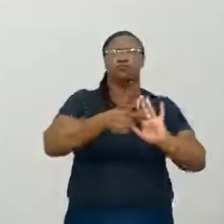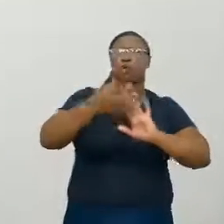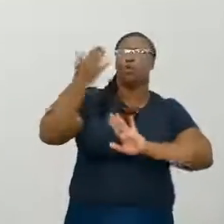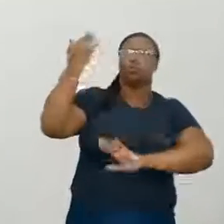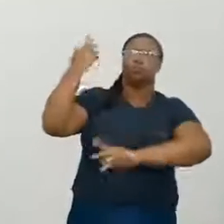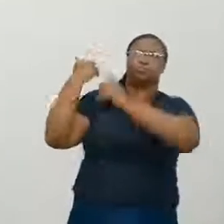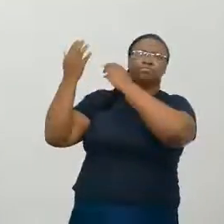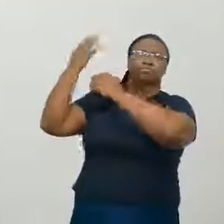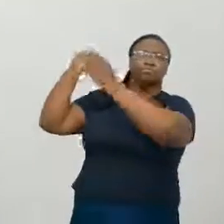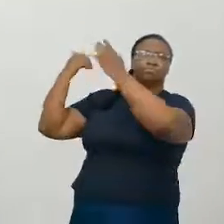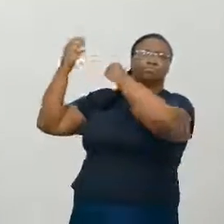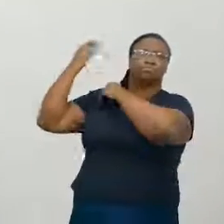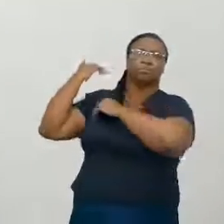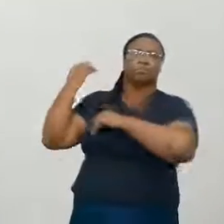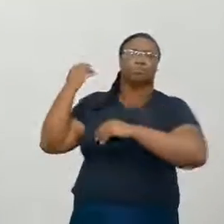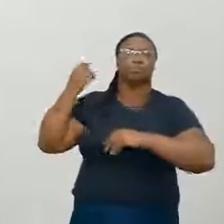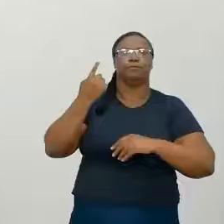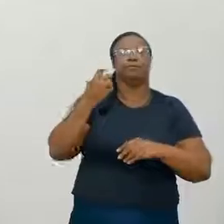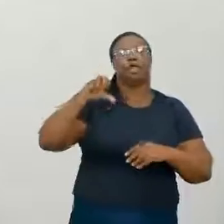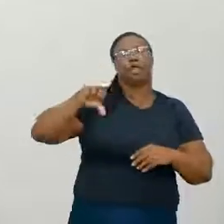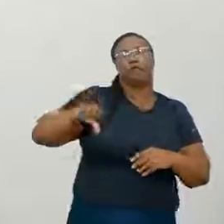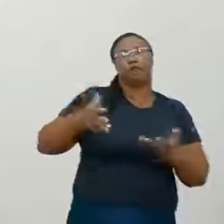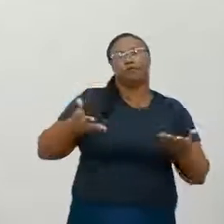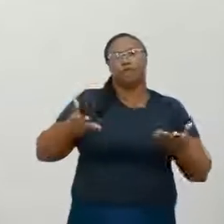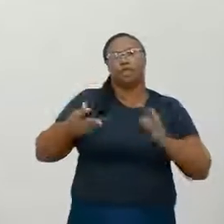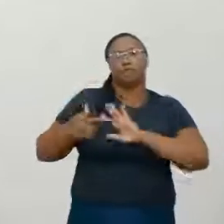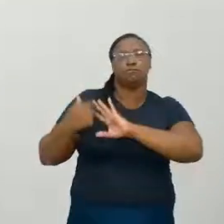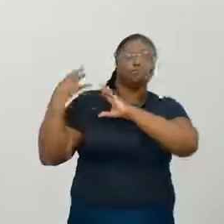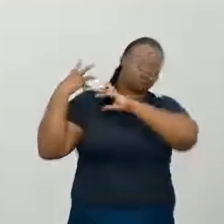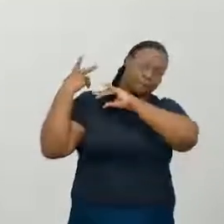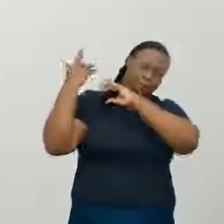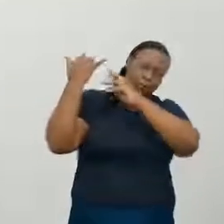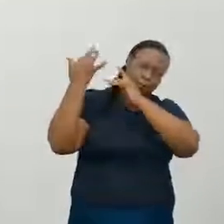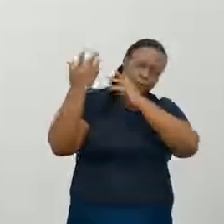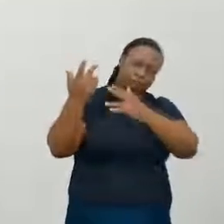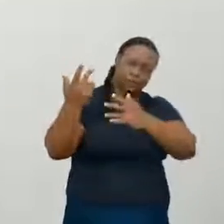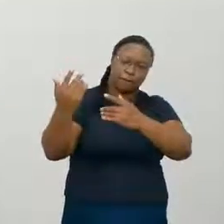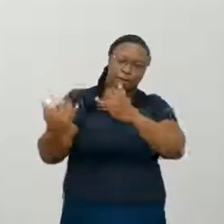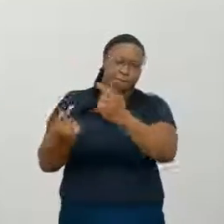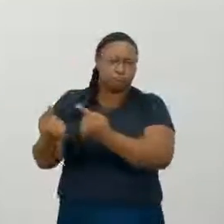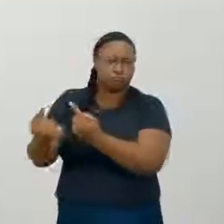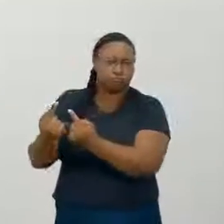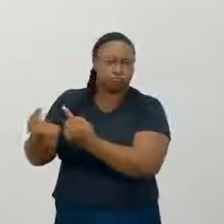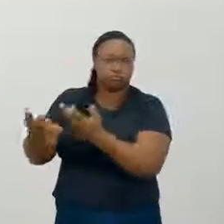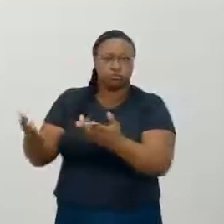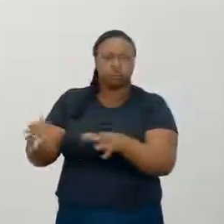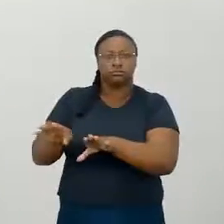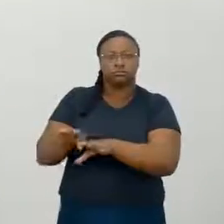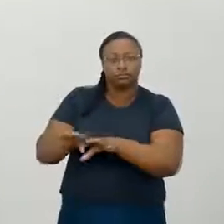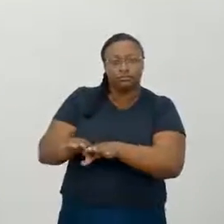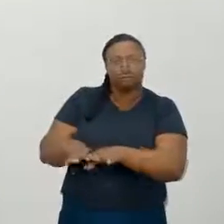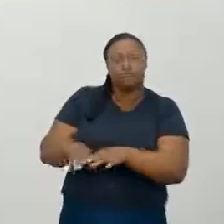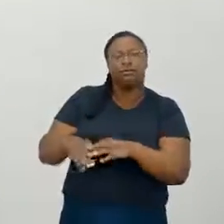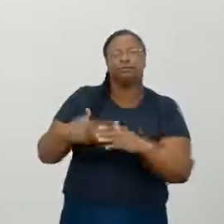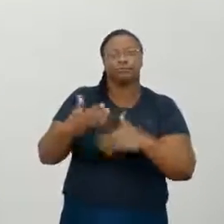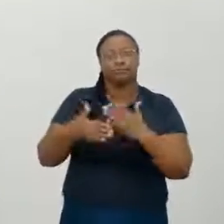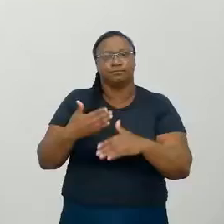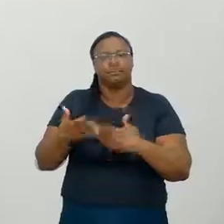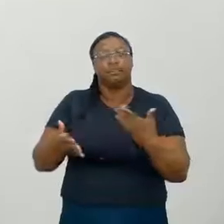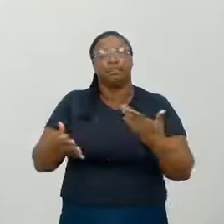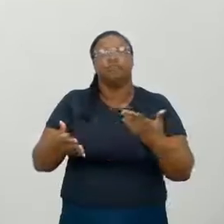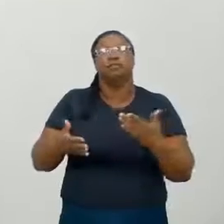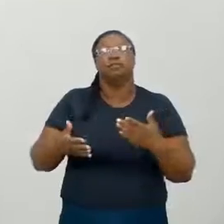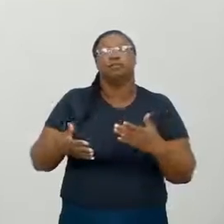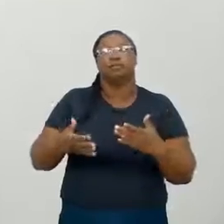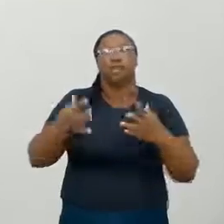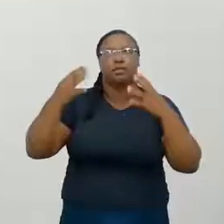XIX, né? Então, trazer esses elementos mesmo, né, para a gente discutir, principalmente no tirando da nossa linha